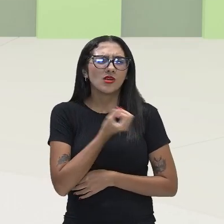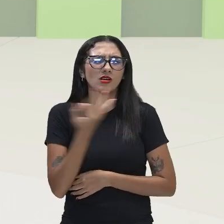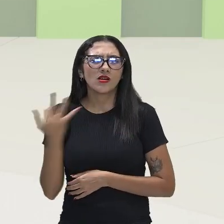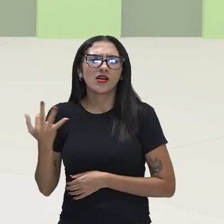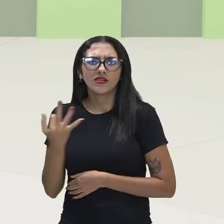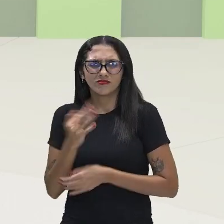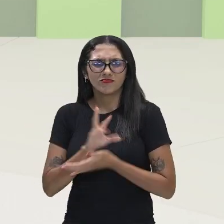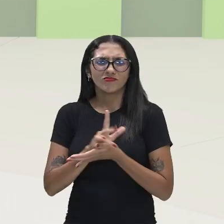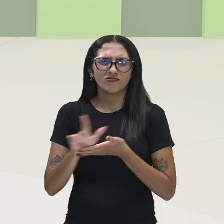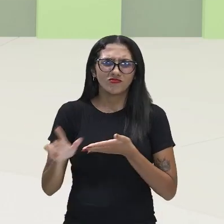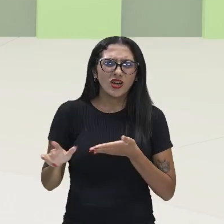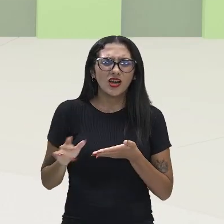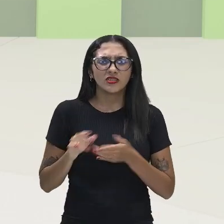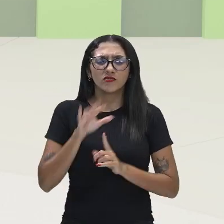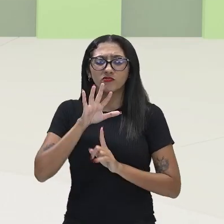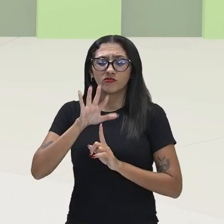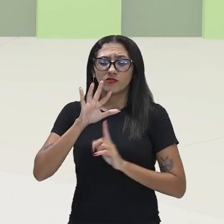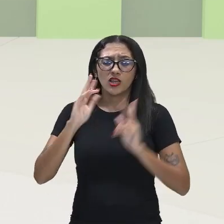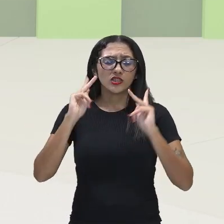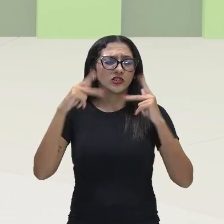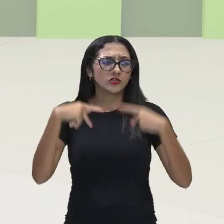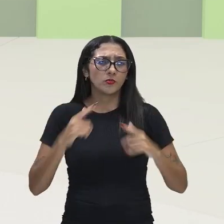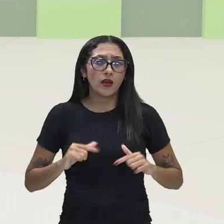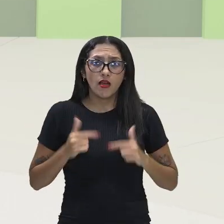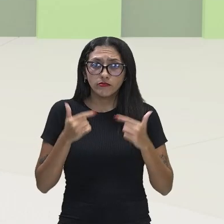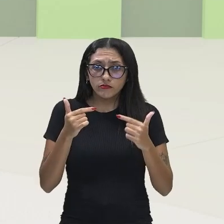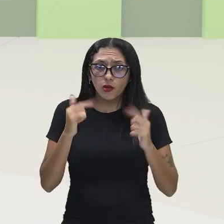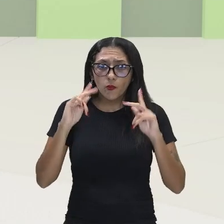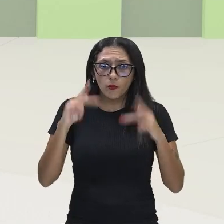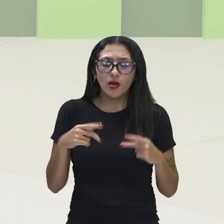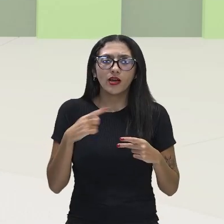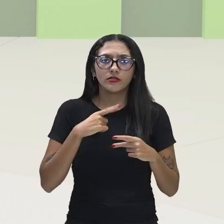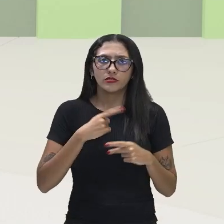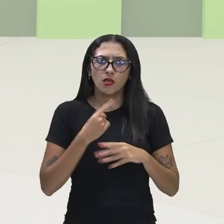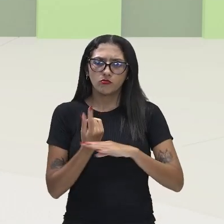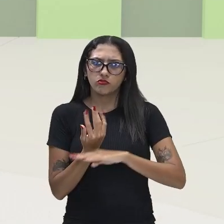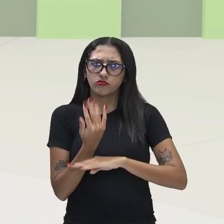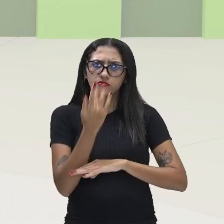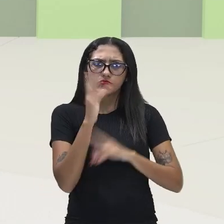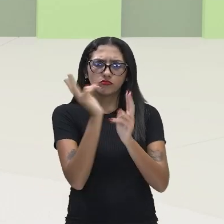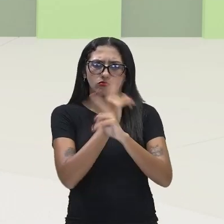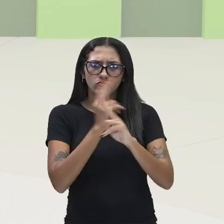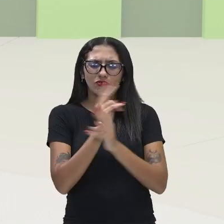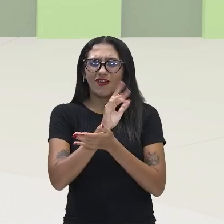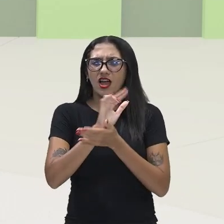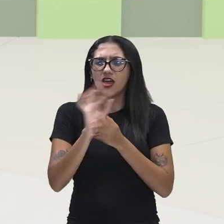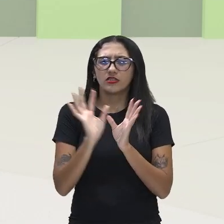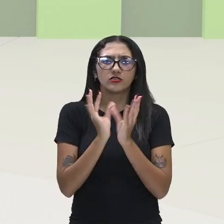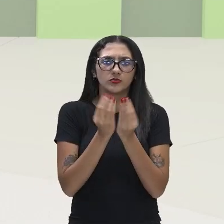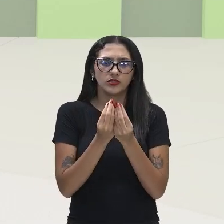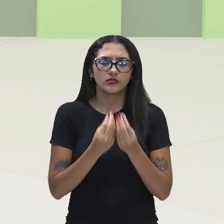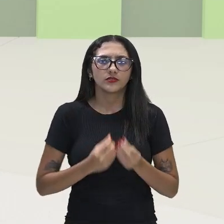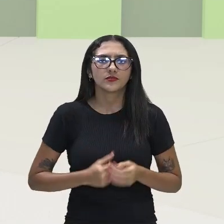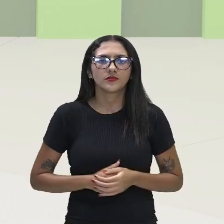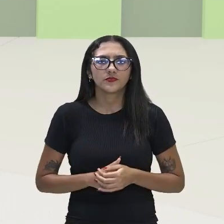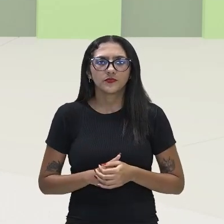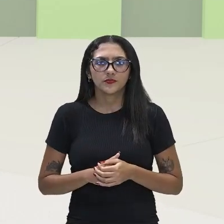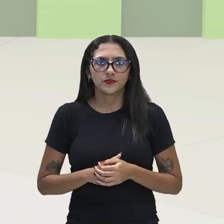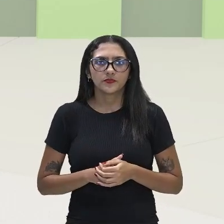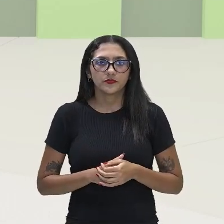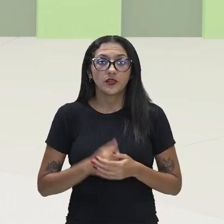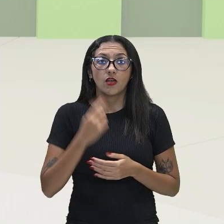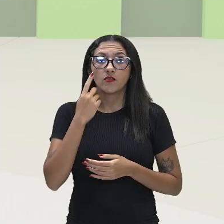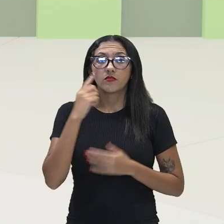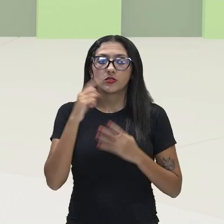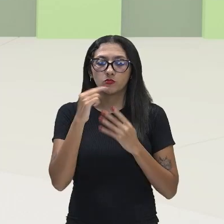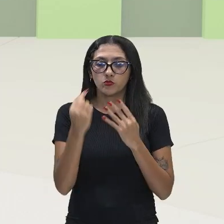ações antrópicas lançam para a atmosfera vários gases de efeito estufa. Vejam aí que esses